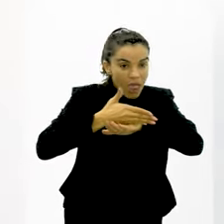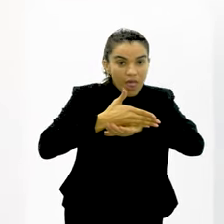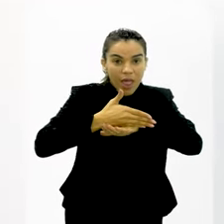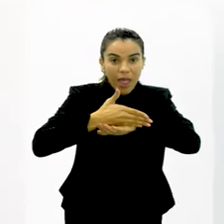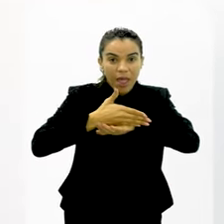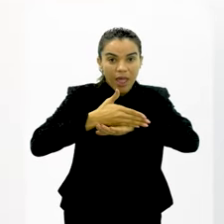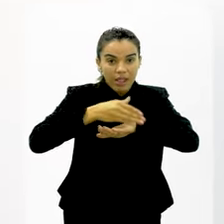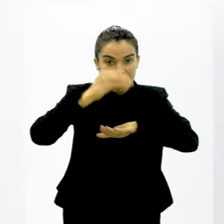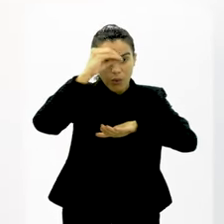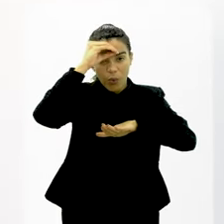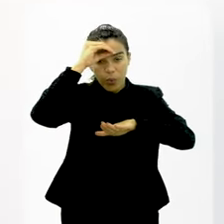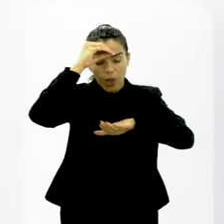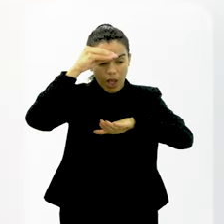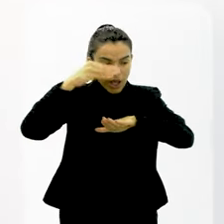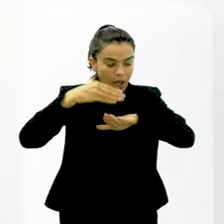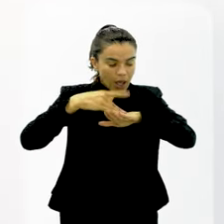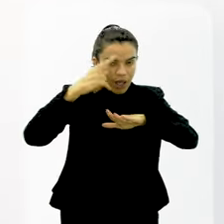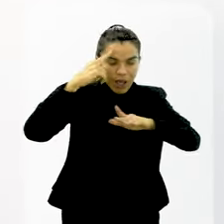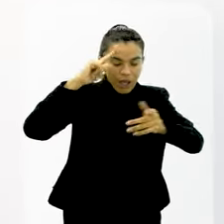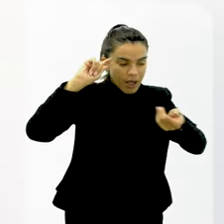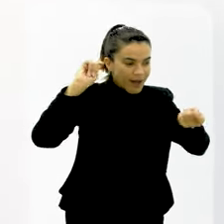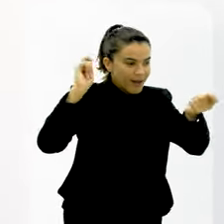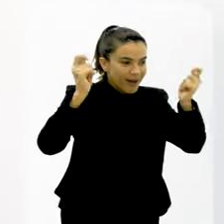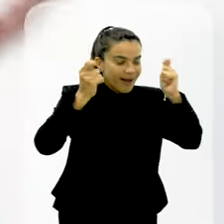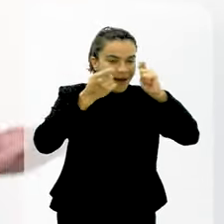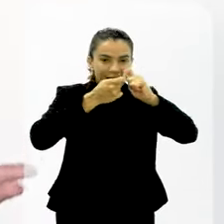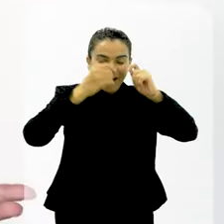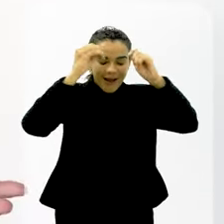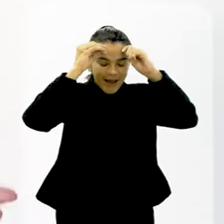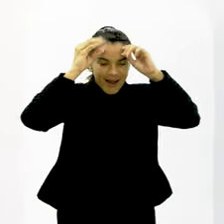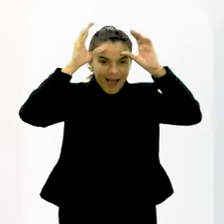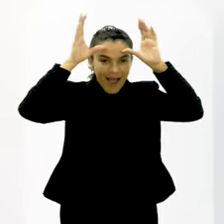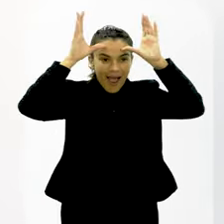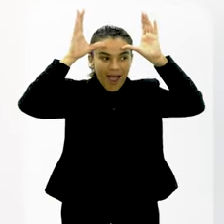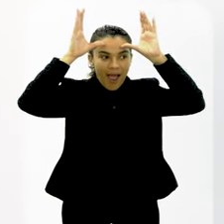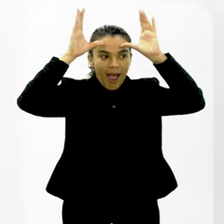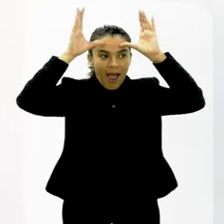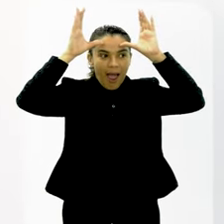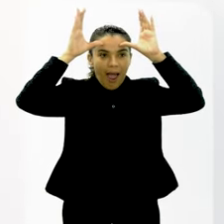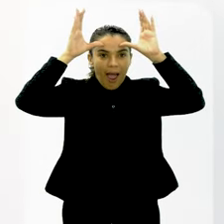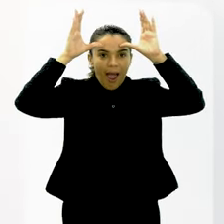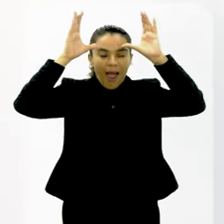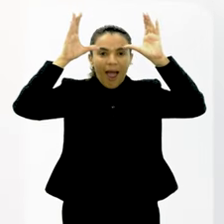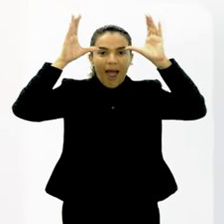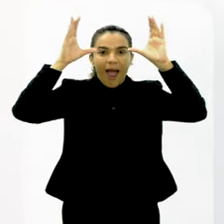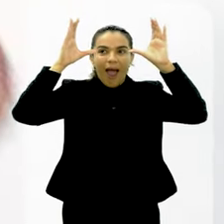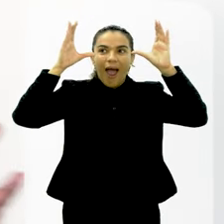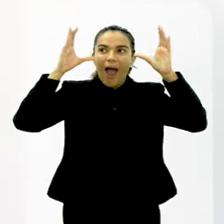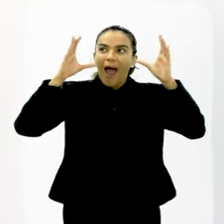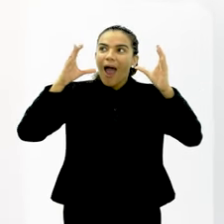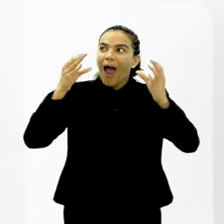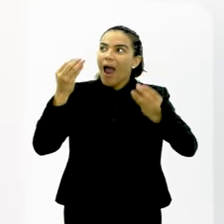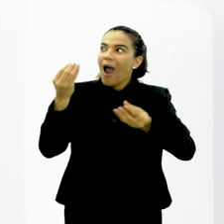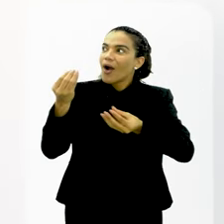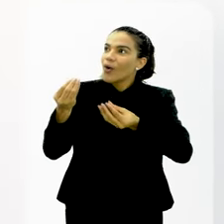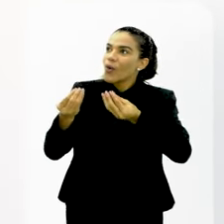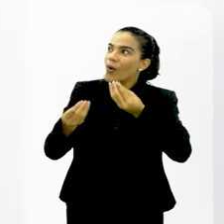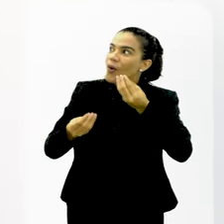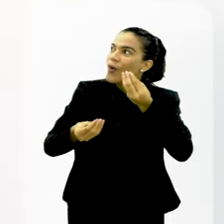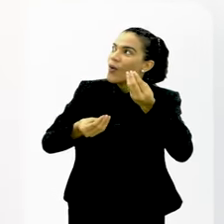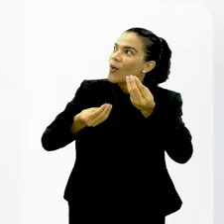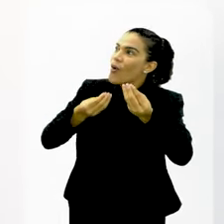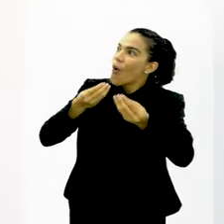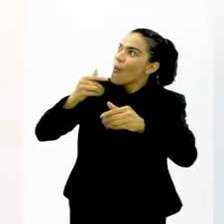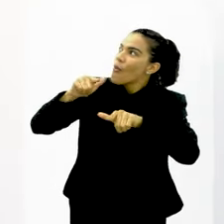ali, que não conhecem o carnaval, elas saem com outra visão da festa, outra visão da construção, o